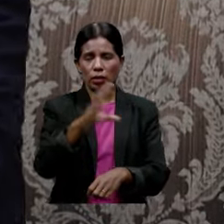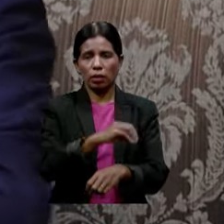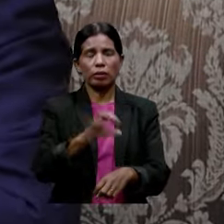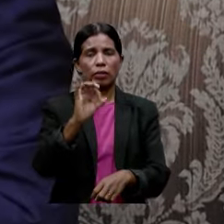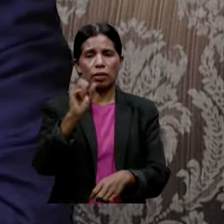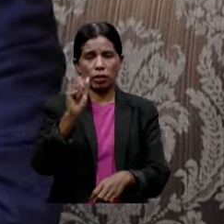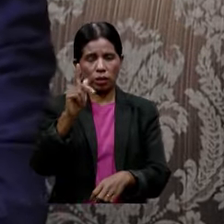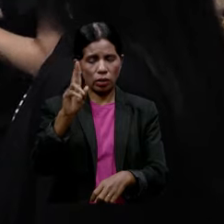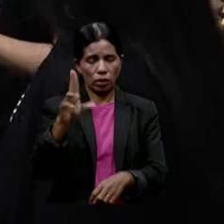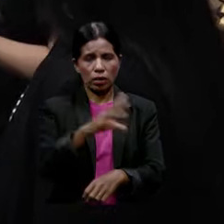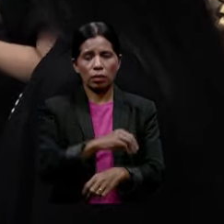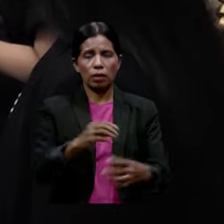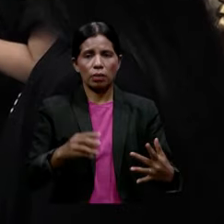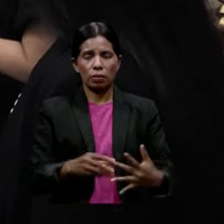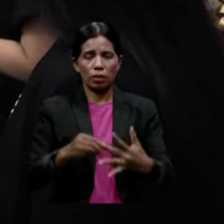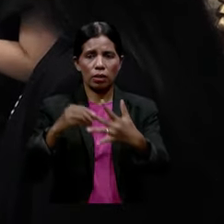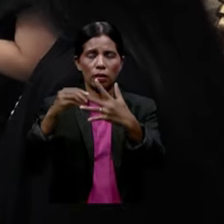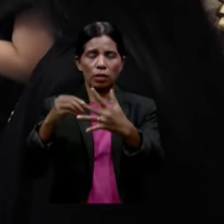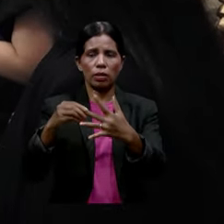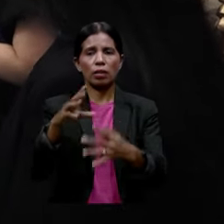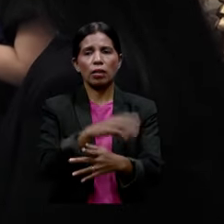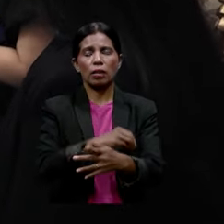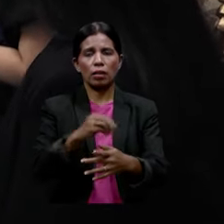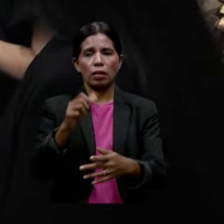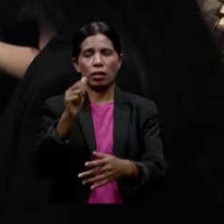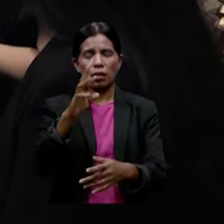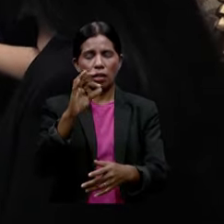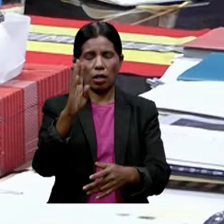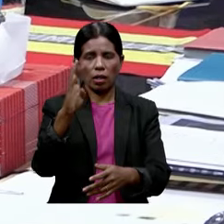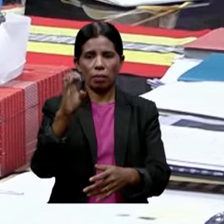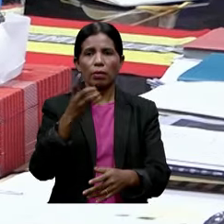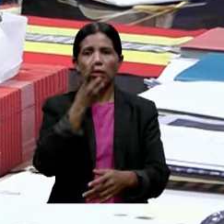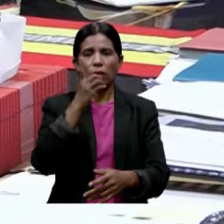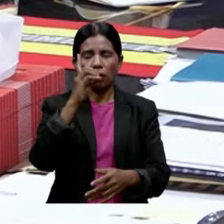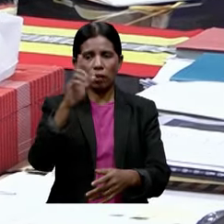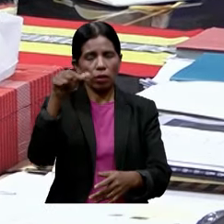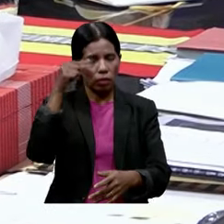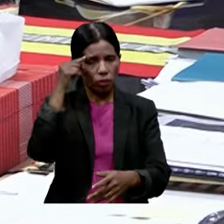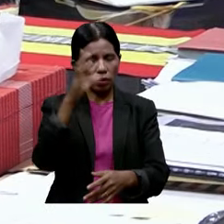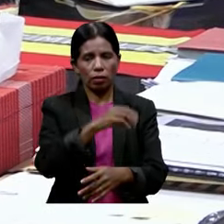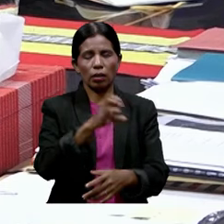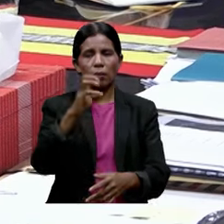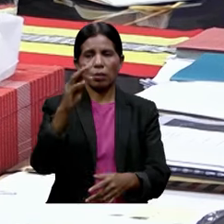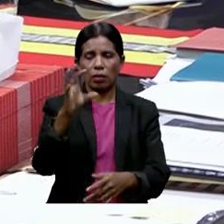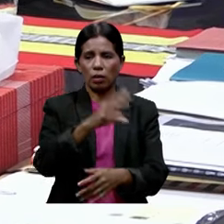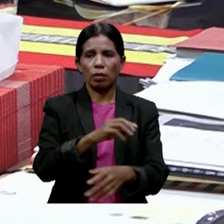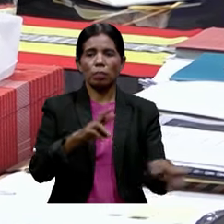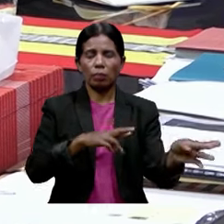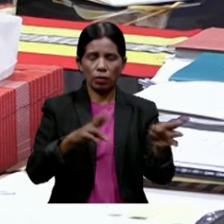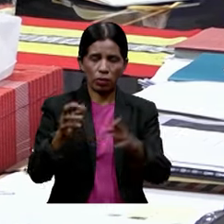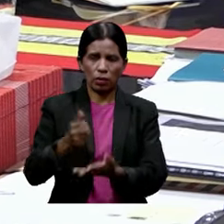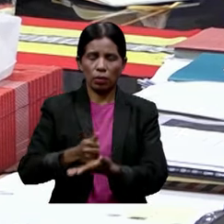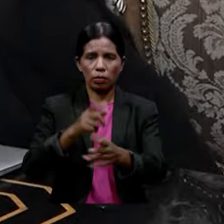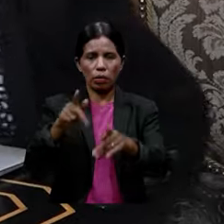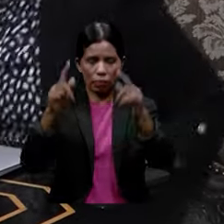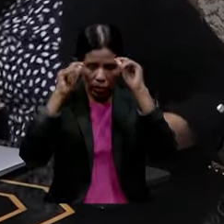Lai, enviado especial para Pacífico, Emirados Árabes Unidos, declara governo emirado pronto apoia povo